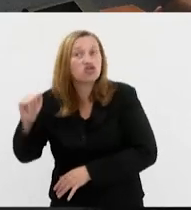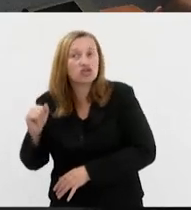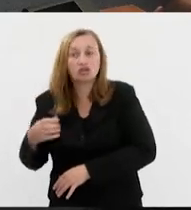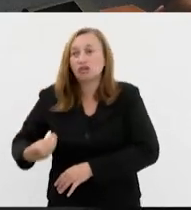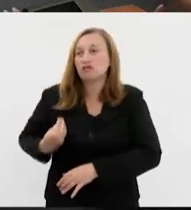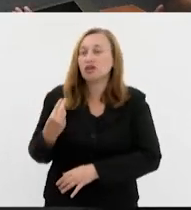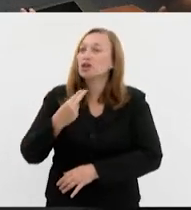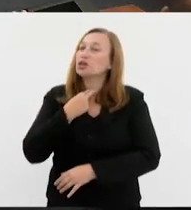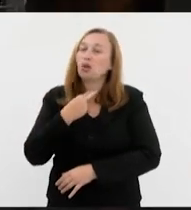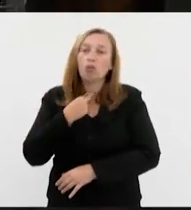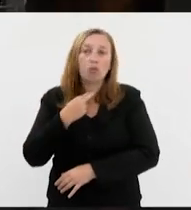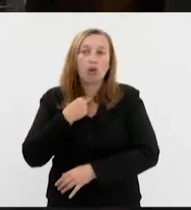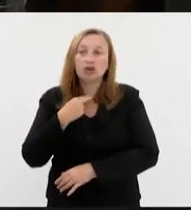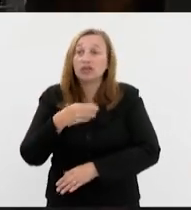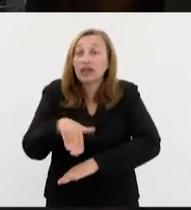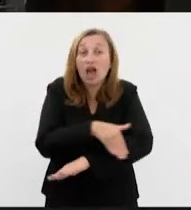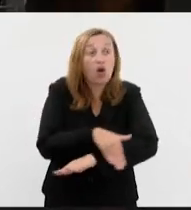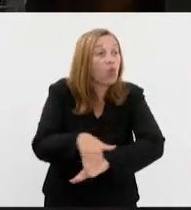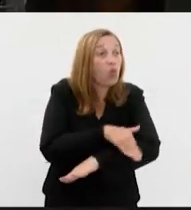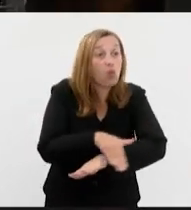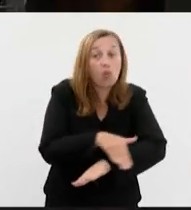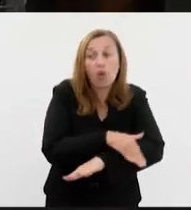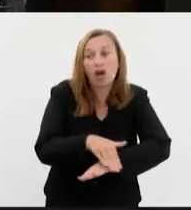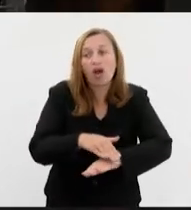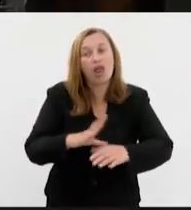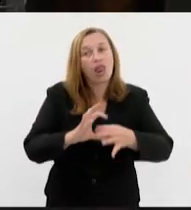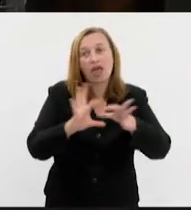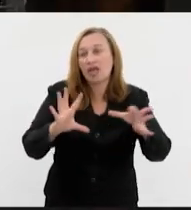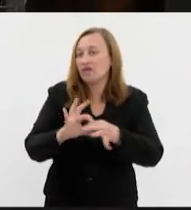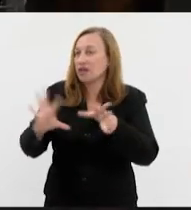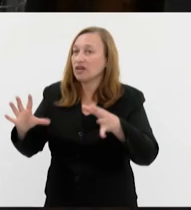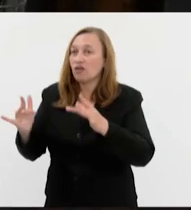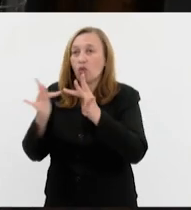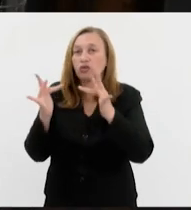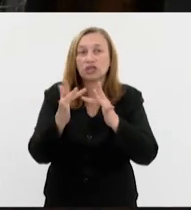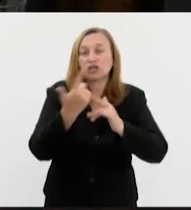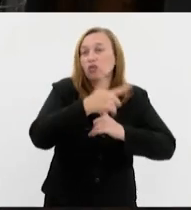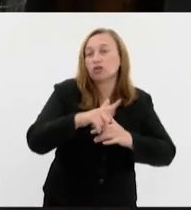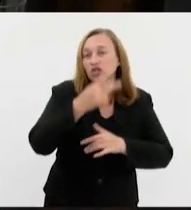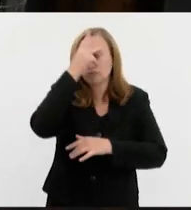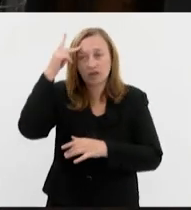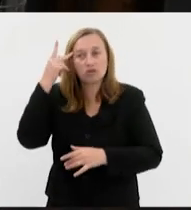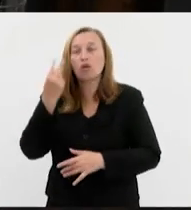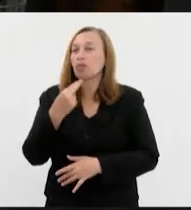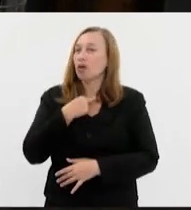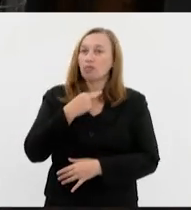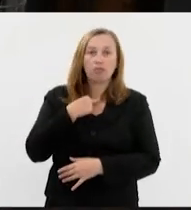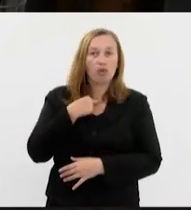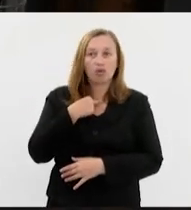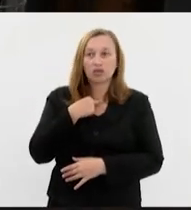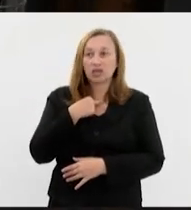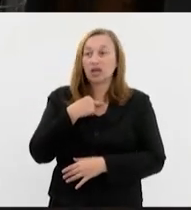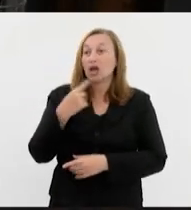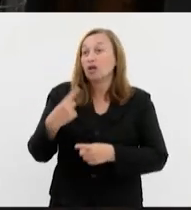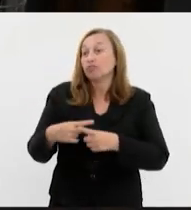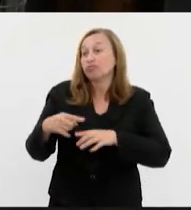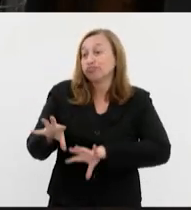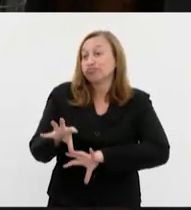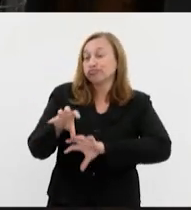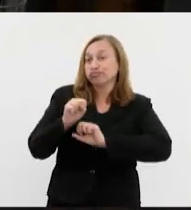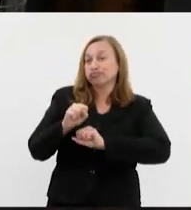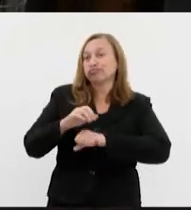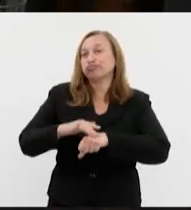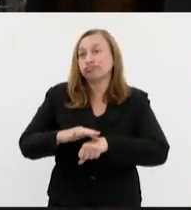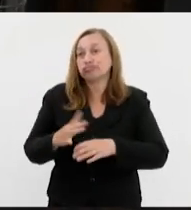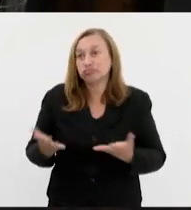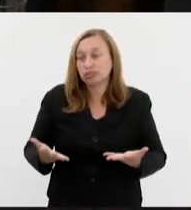não pode ficar exposto porque ainda não tem anticorpos, então é perigoso a mãe ficar subindo e descendo com o bebê para trazer para o plenário, um local